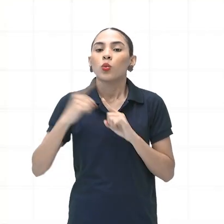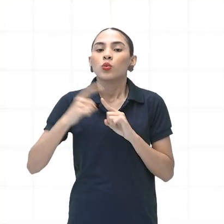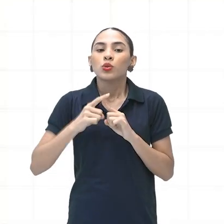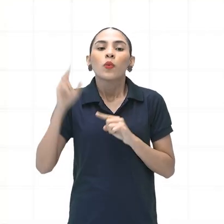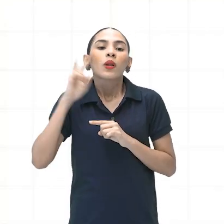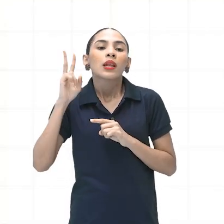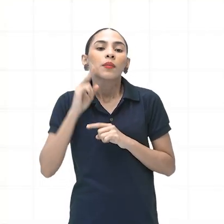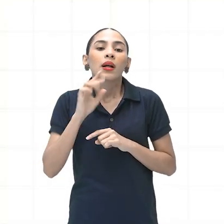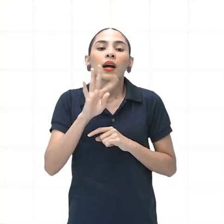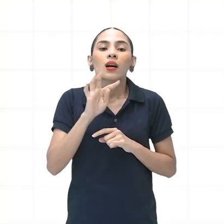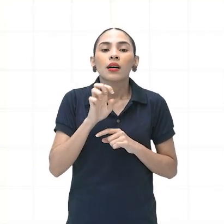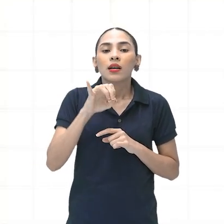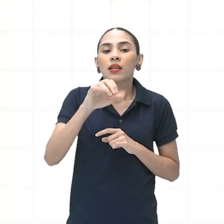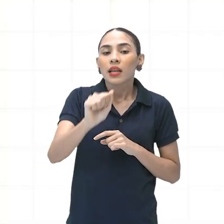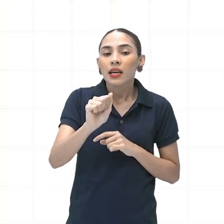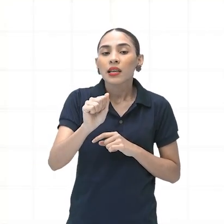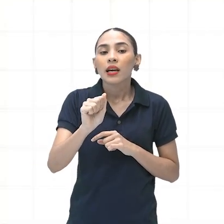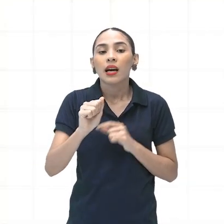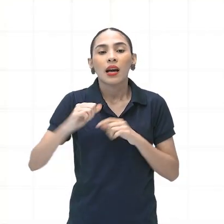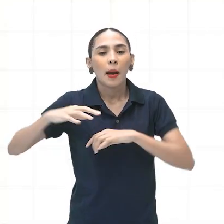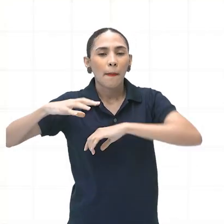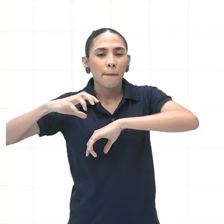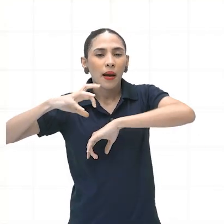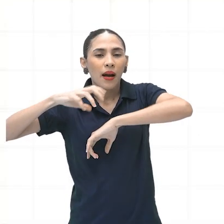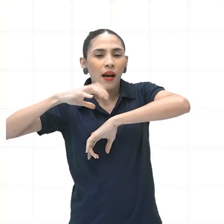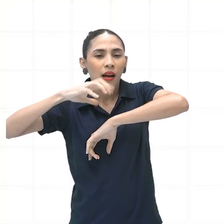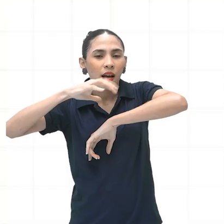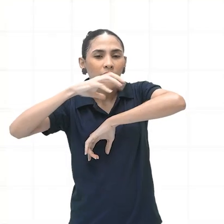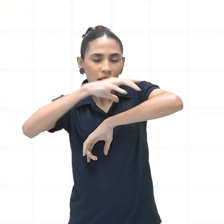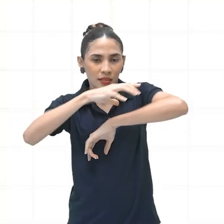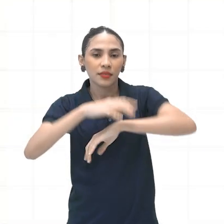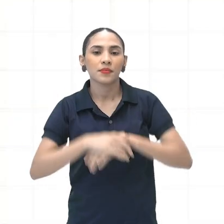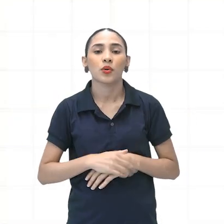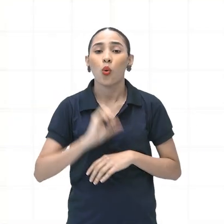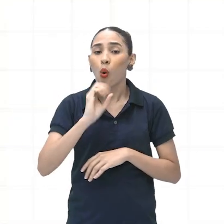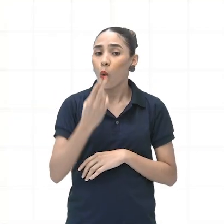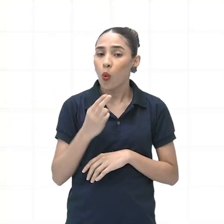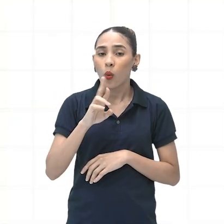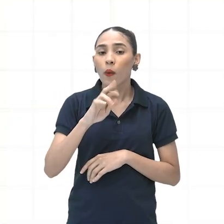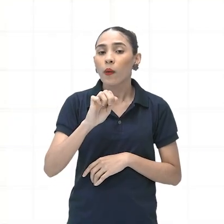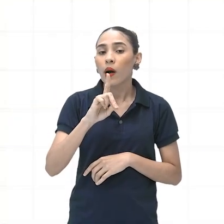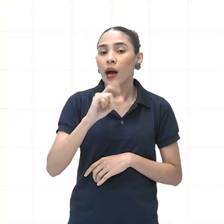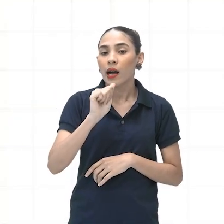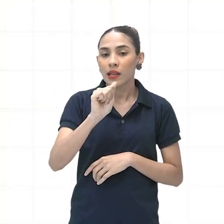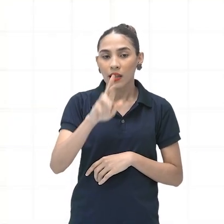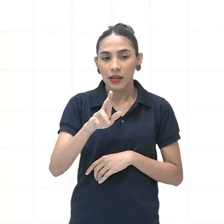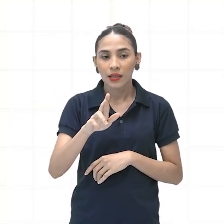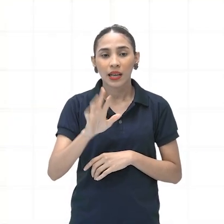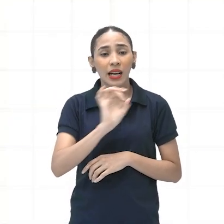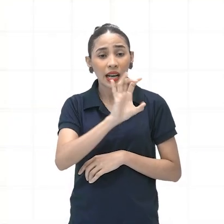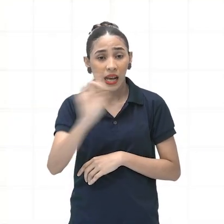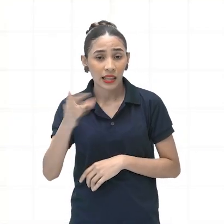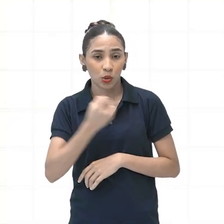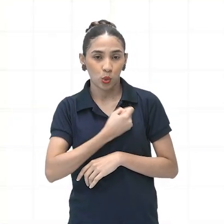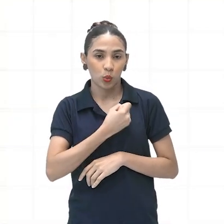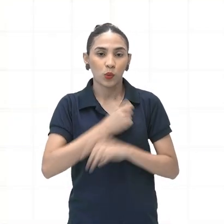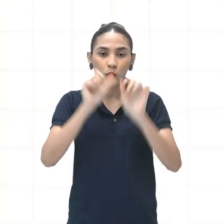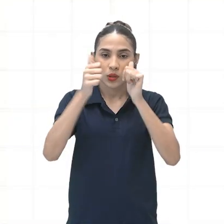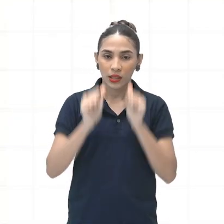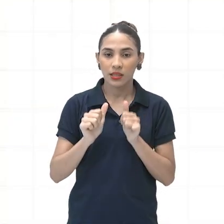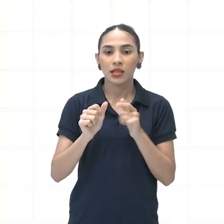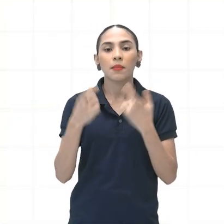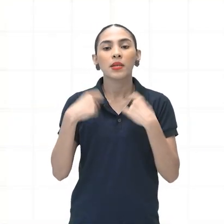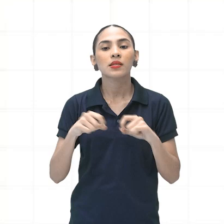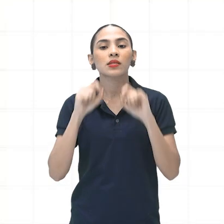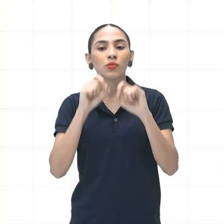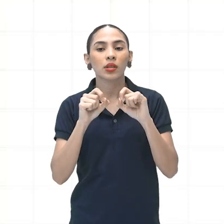lembra uma teia de aranha, ou um radar, ou uma tela de radar. Para cada variável a ser analisada, deve-se